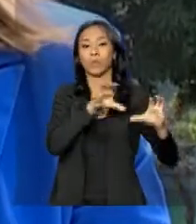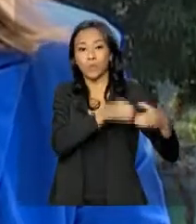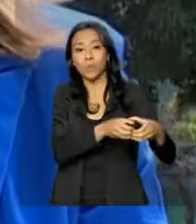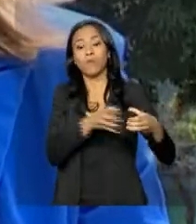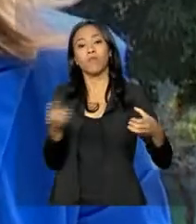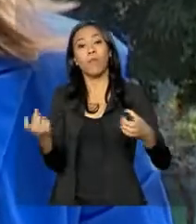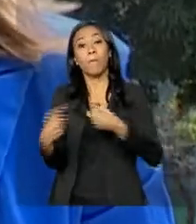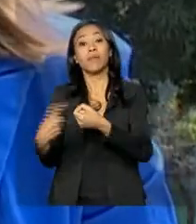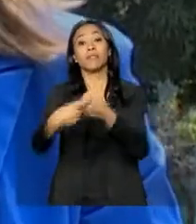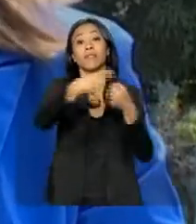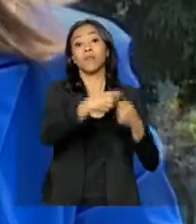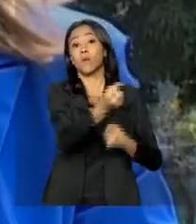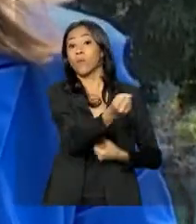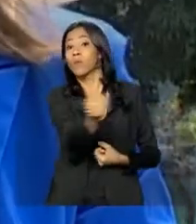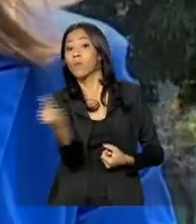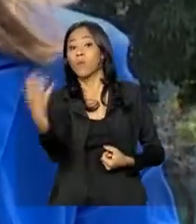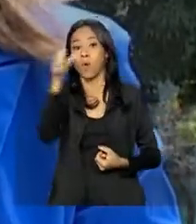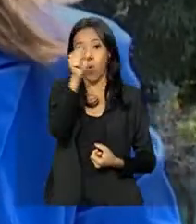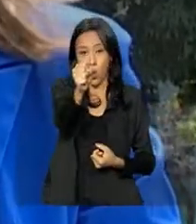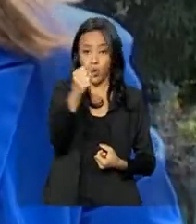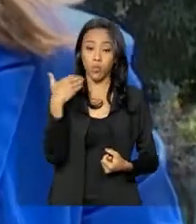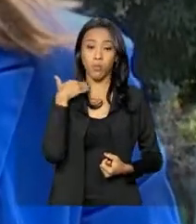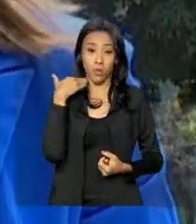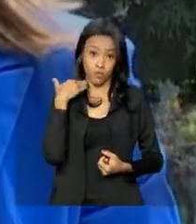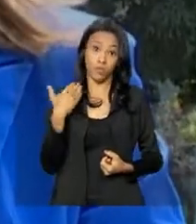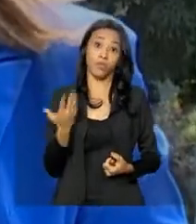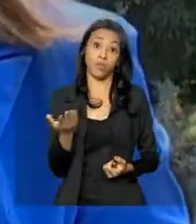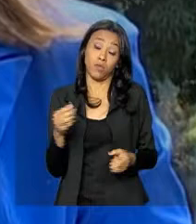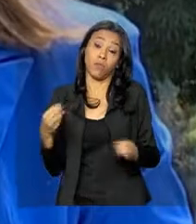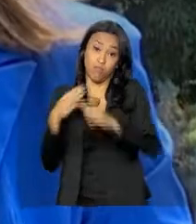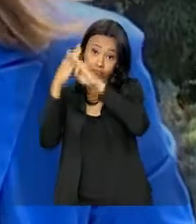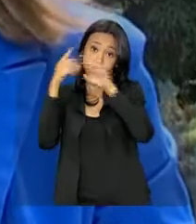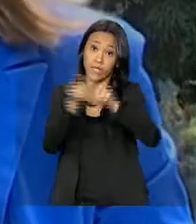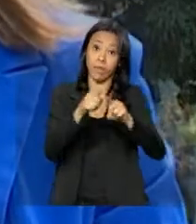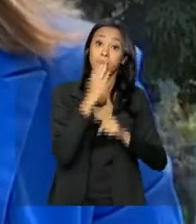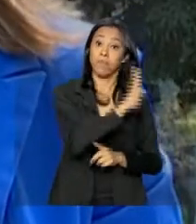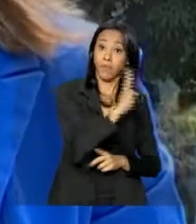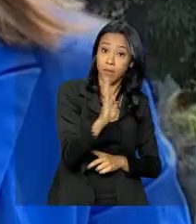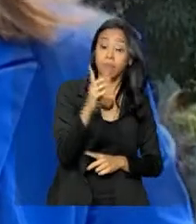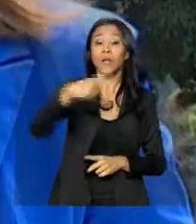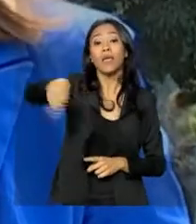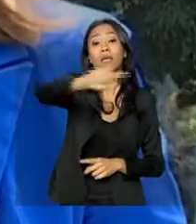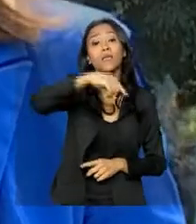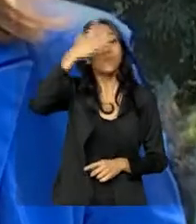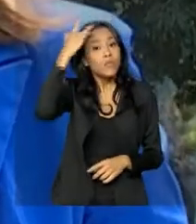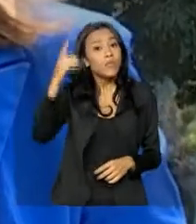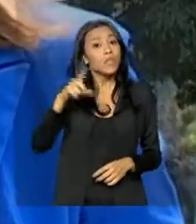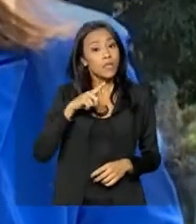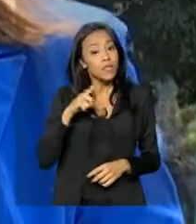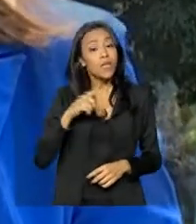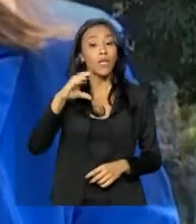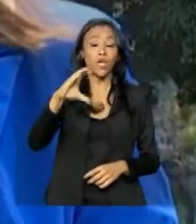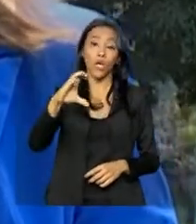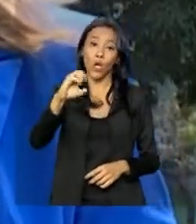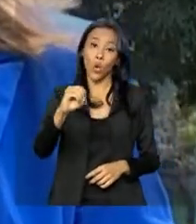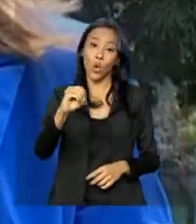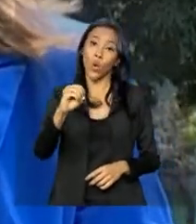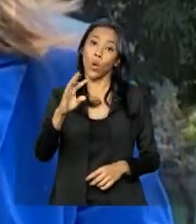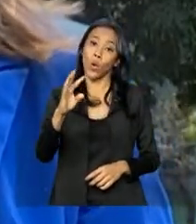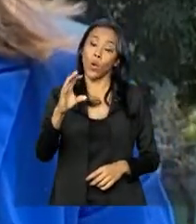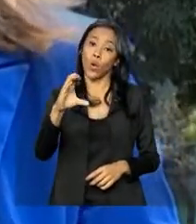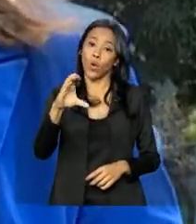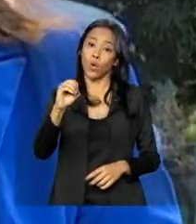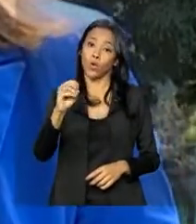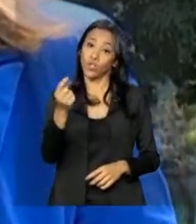com outros 8 bancos, além da Caixa e do Banco do Brasil, para que os seus correntistas, que são cotistas do fundo, possam receber